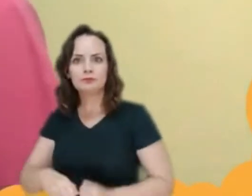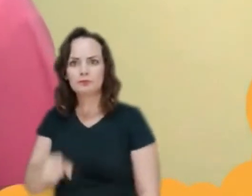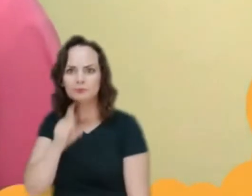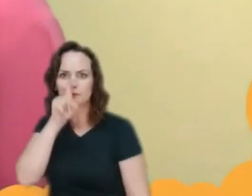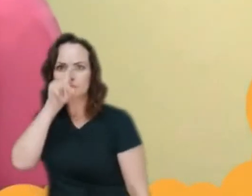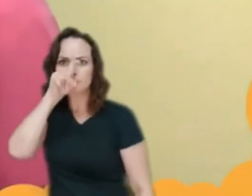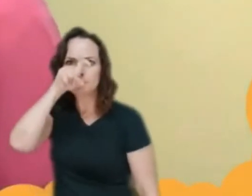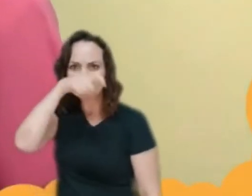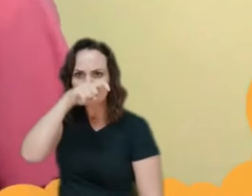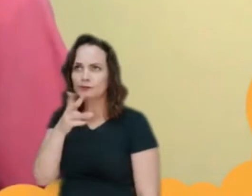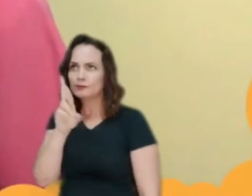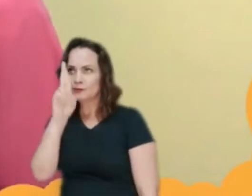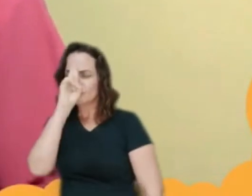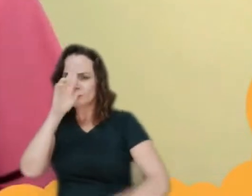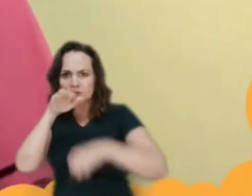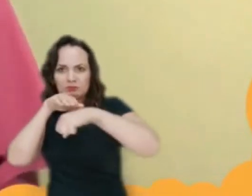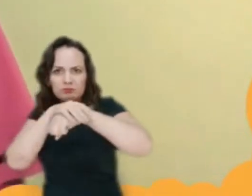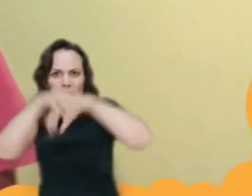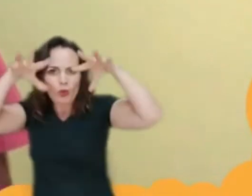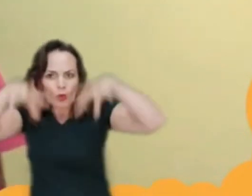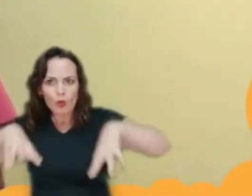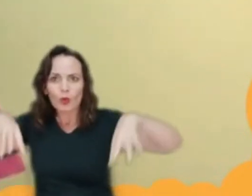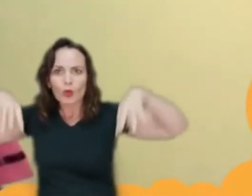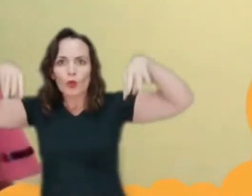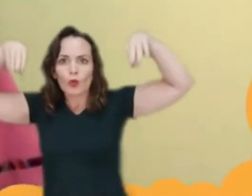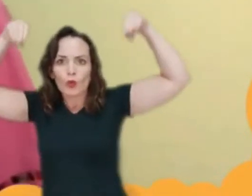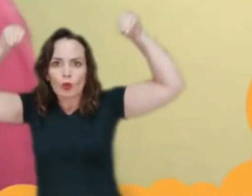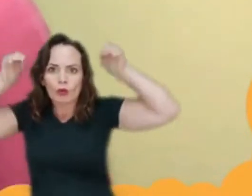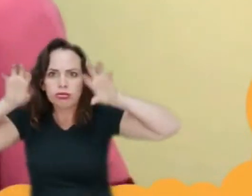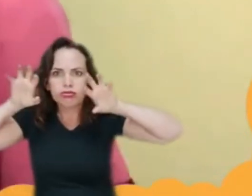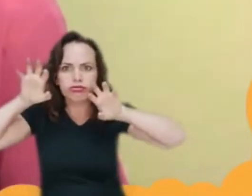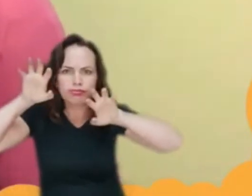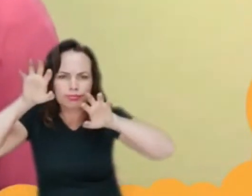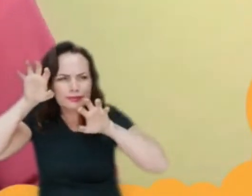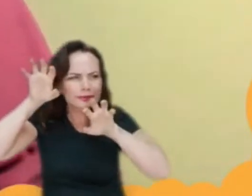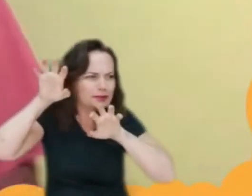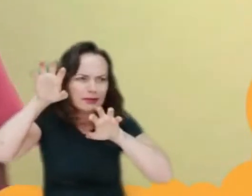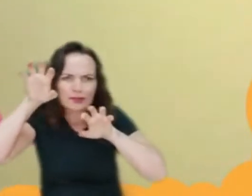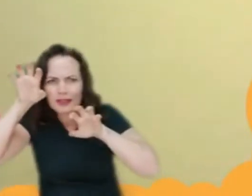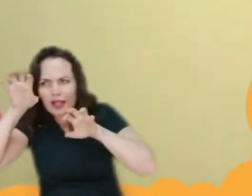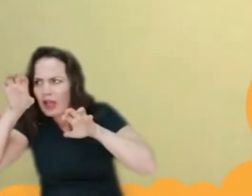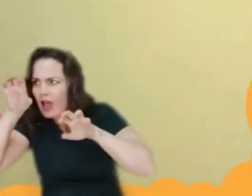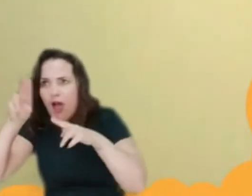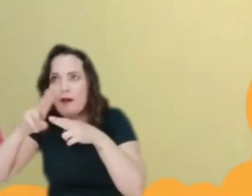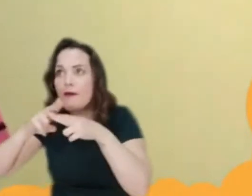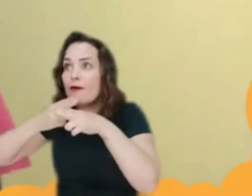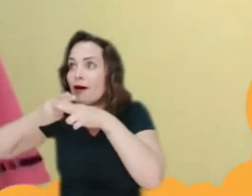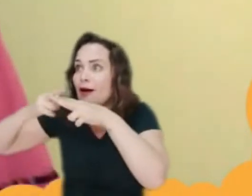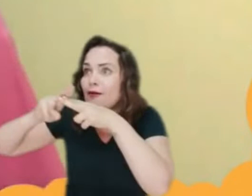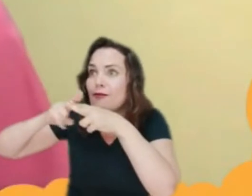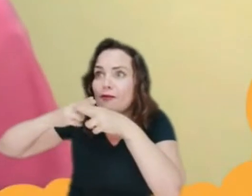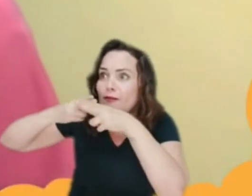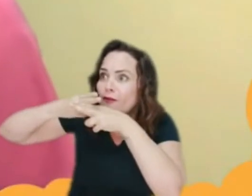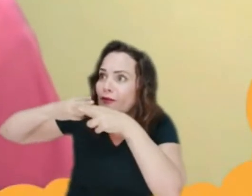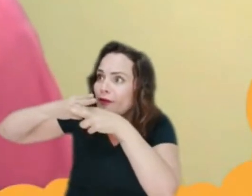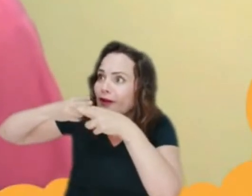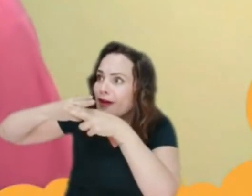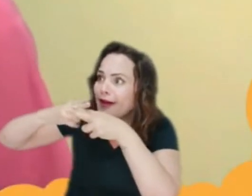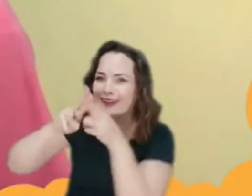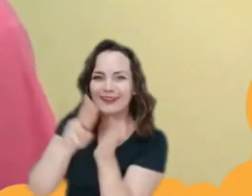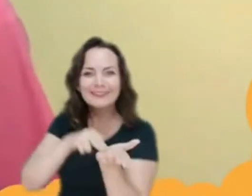Era uma bruxa meia noite em um castelo, mal assombrado com a faca na mão.